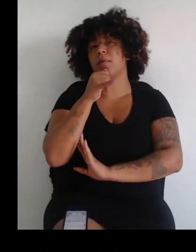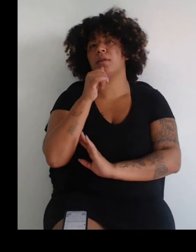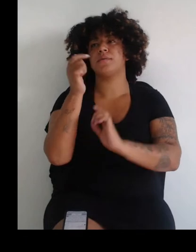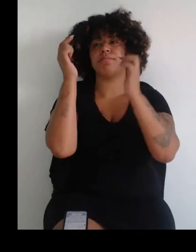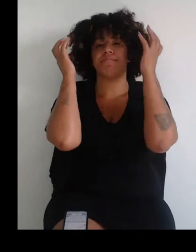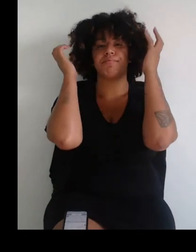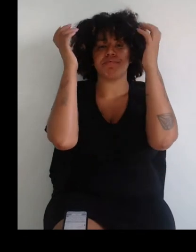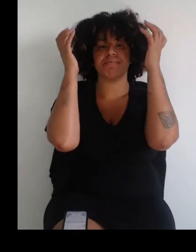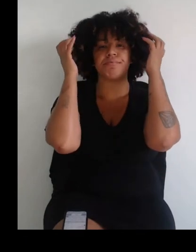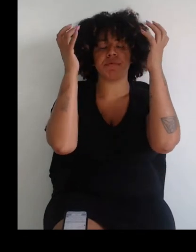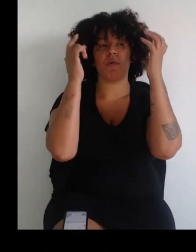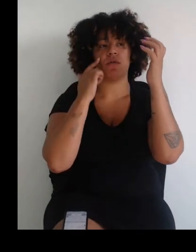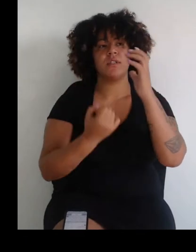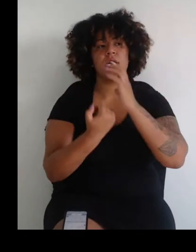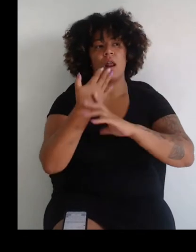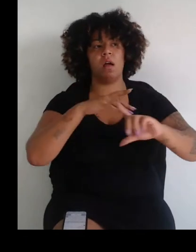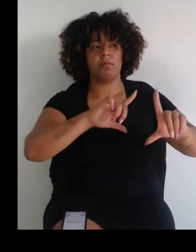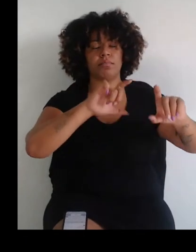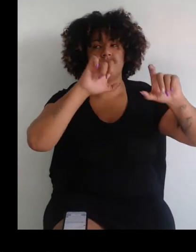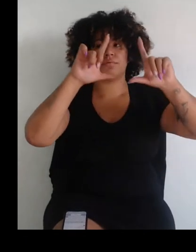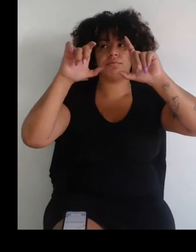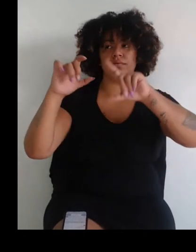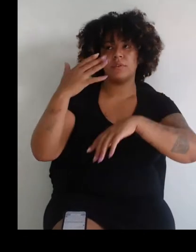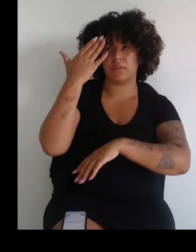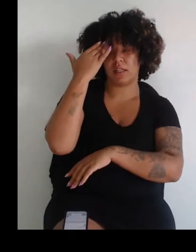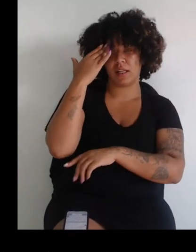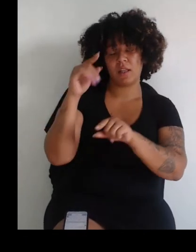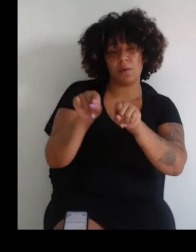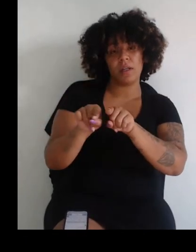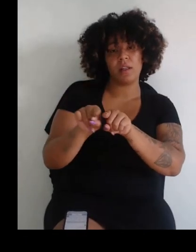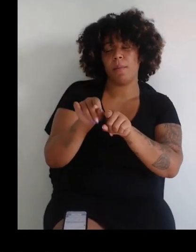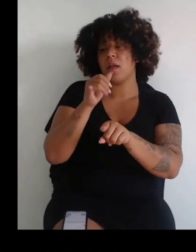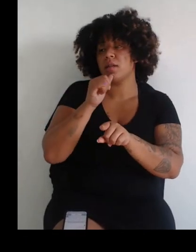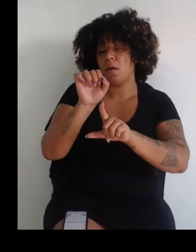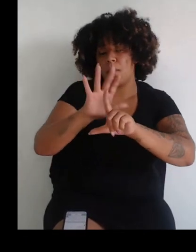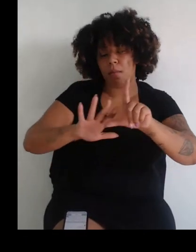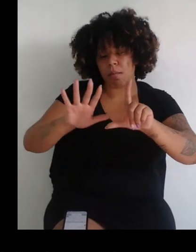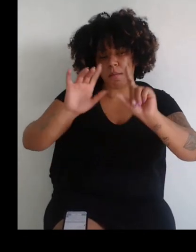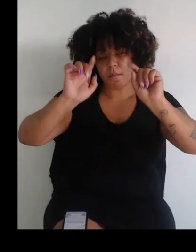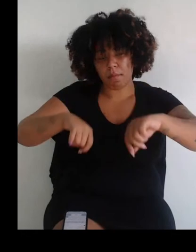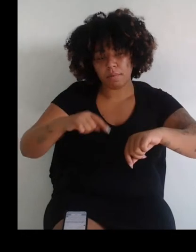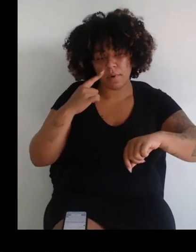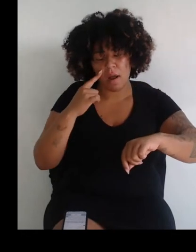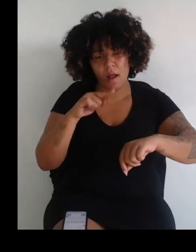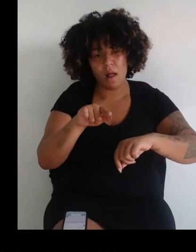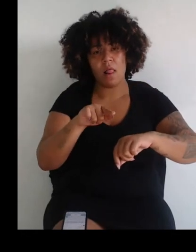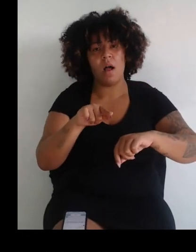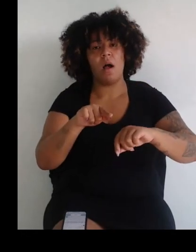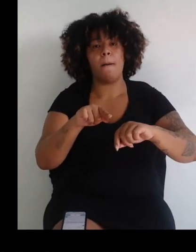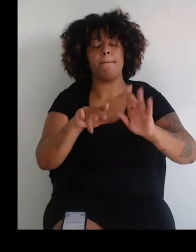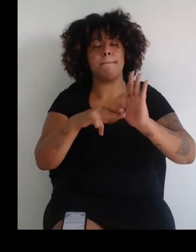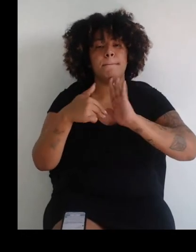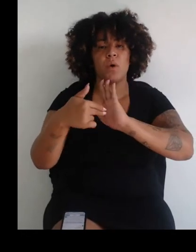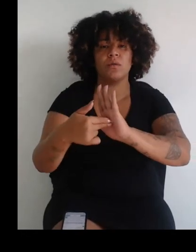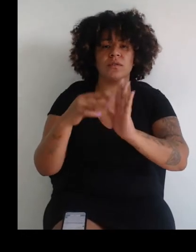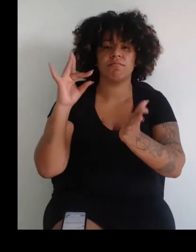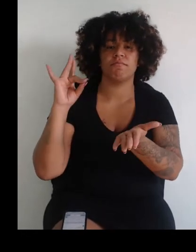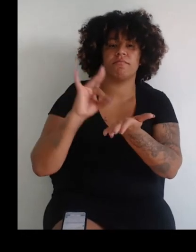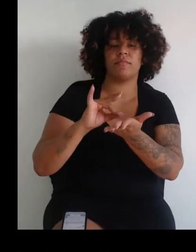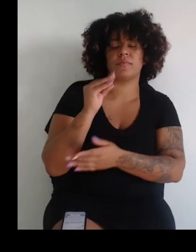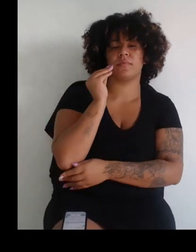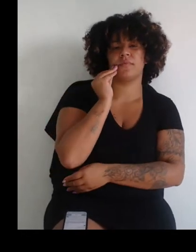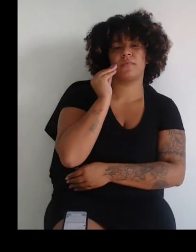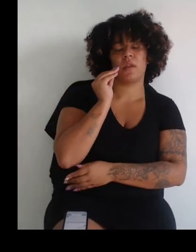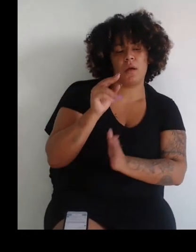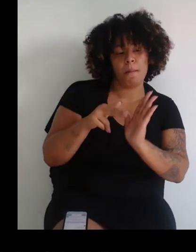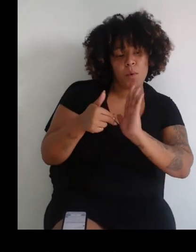não sugeriria que tanto as cabeças quanto a placa 40 mostra bacon explorando visualmente o paradoxo de tentar se apresentar como um